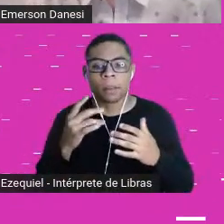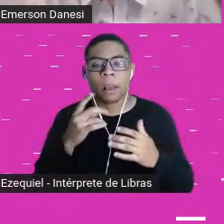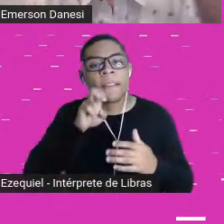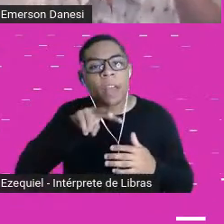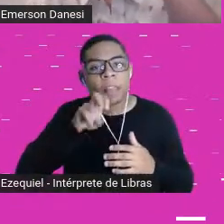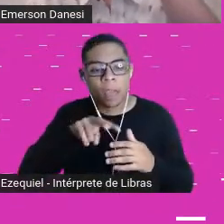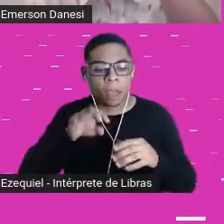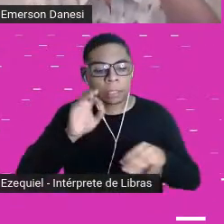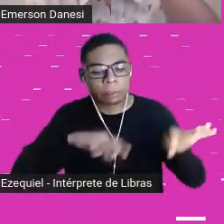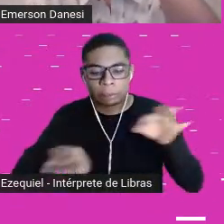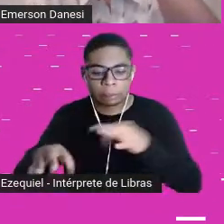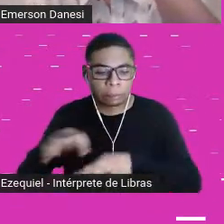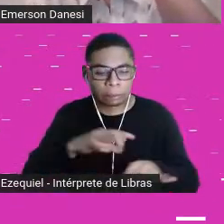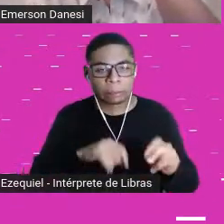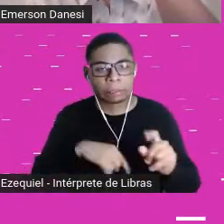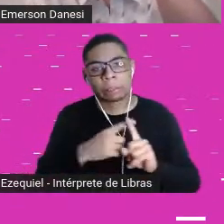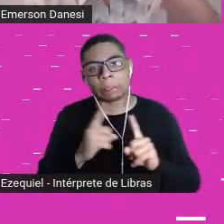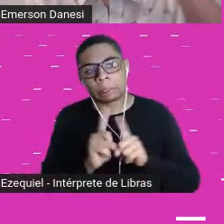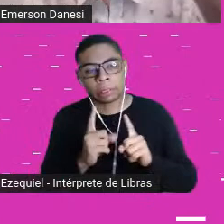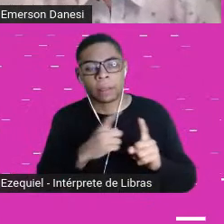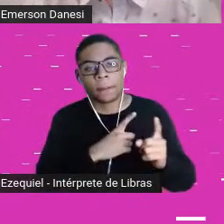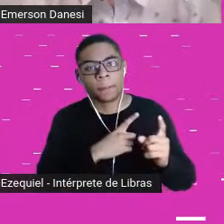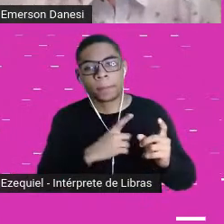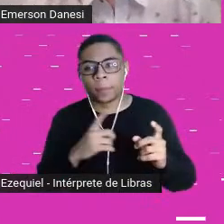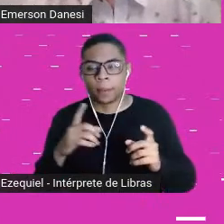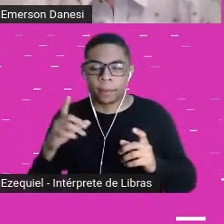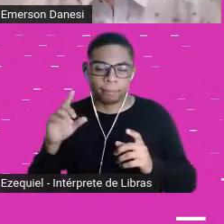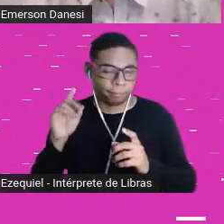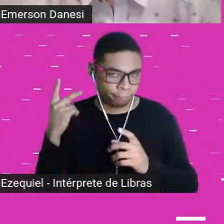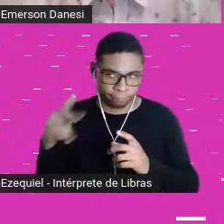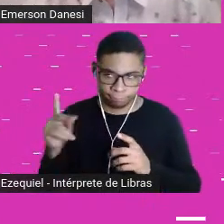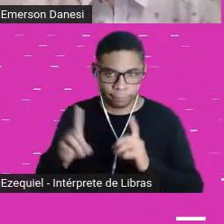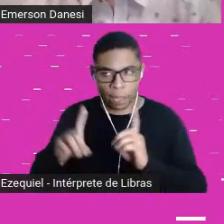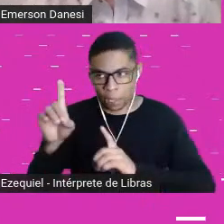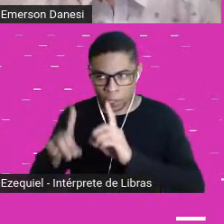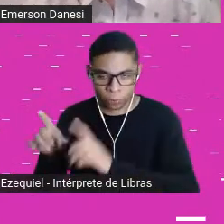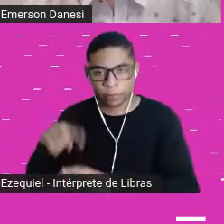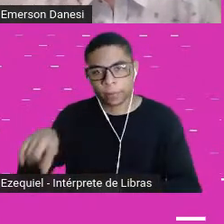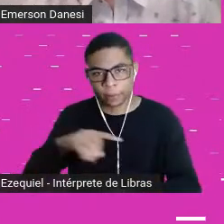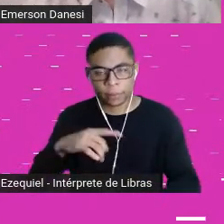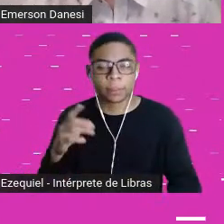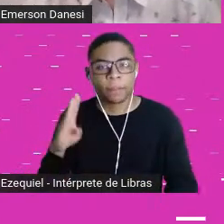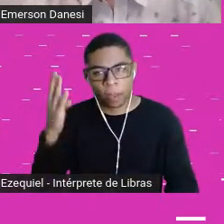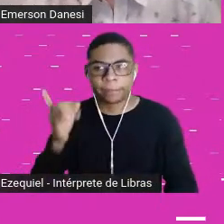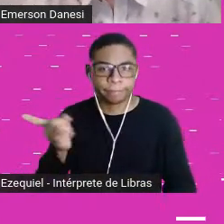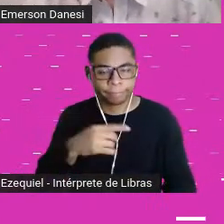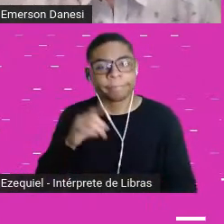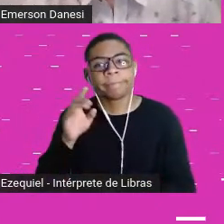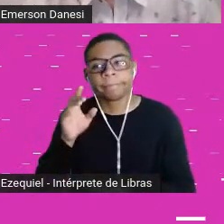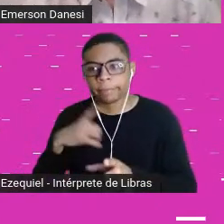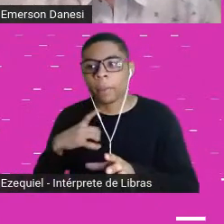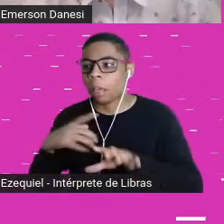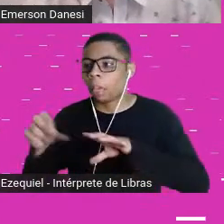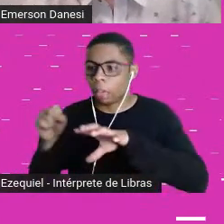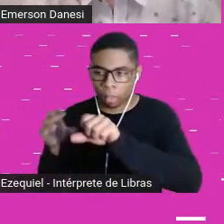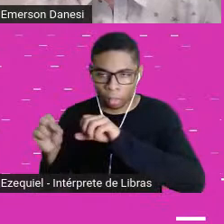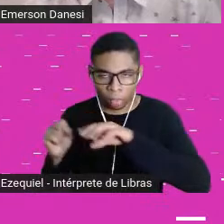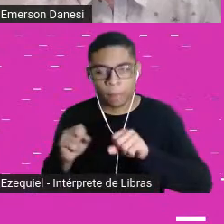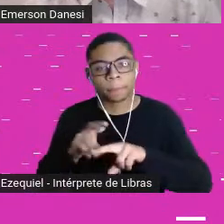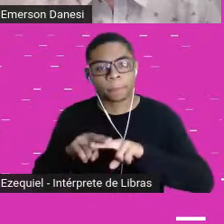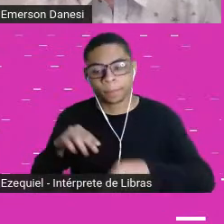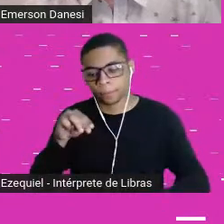e ela tem todas as ajudas dos deuses, das deusas, porque ela canaliza isso. Então, eu acho que a Medeia